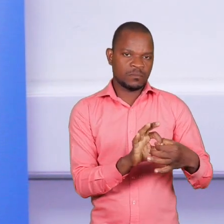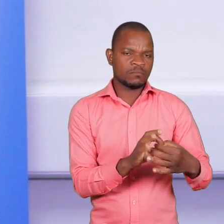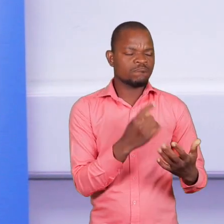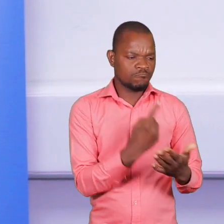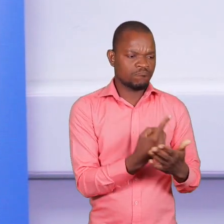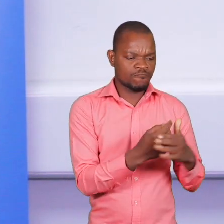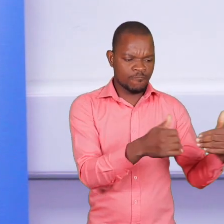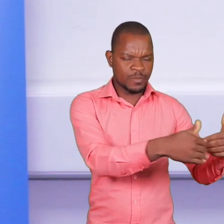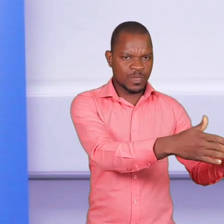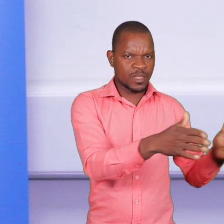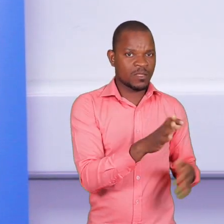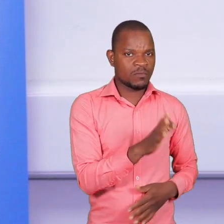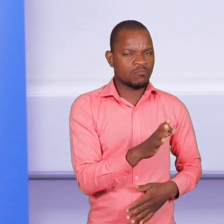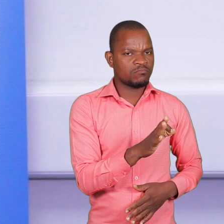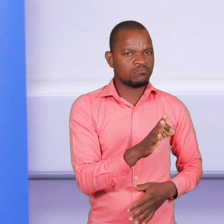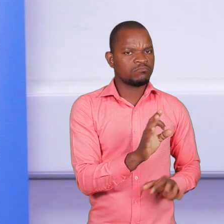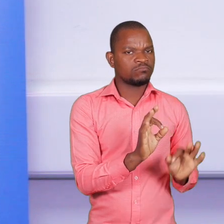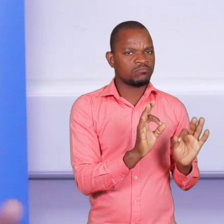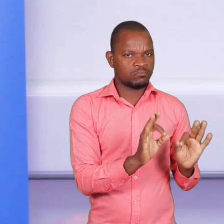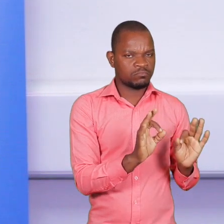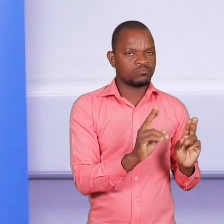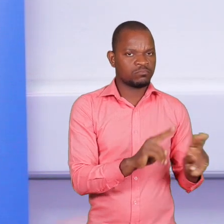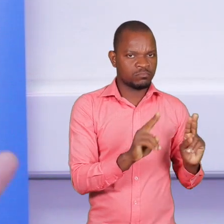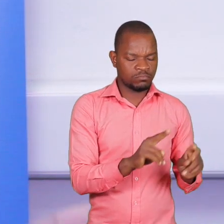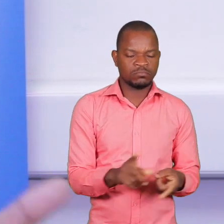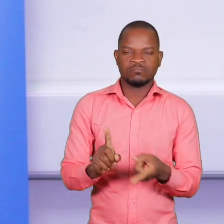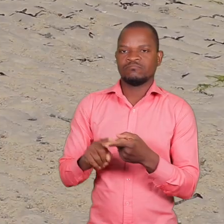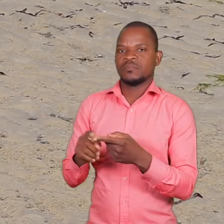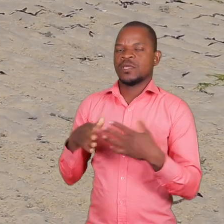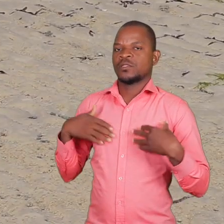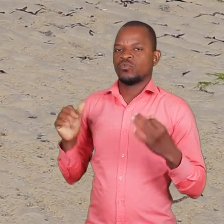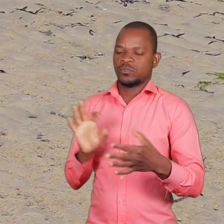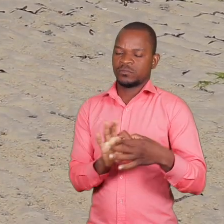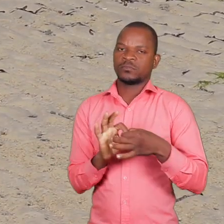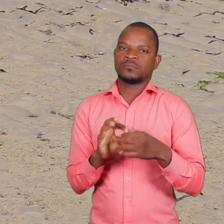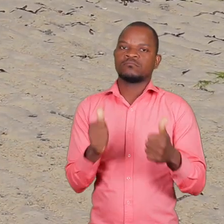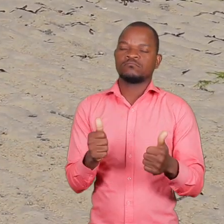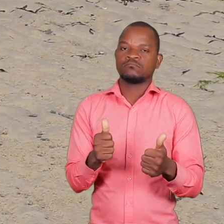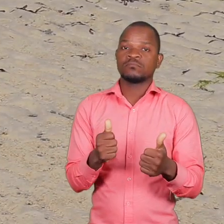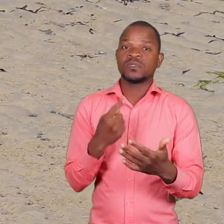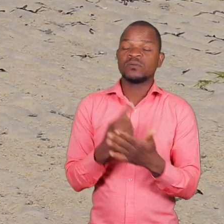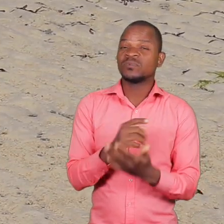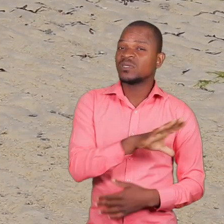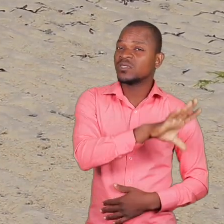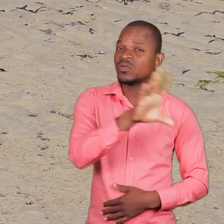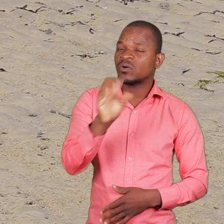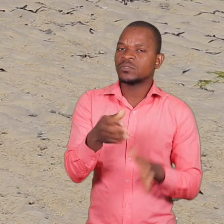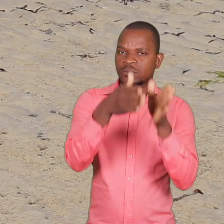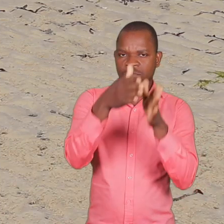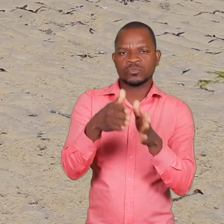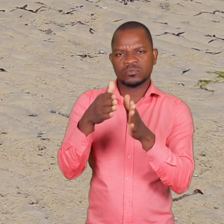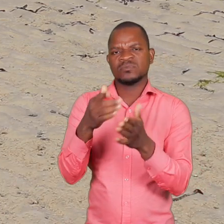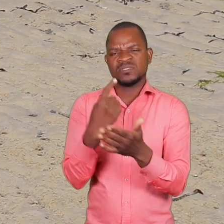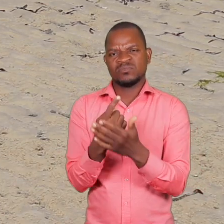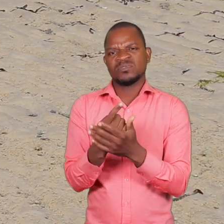saneamento e a nossa saúde. É importante que todos nós tenhamos, no mínimo, uma infraestrutura.